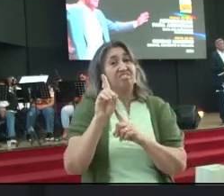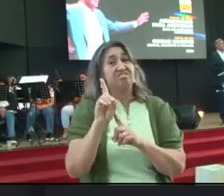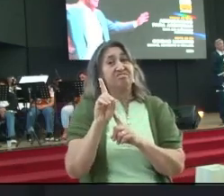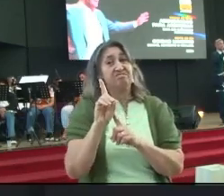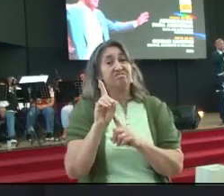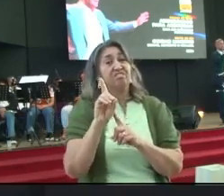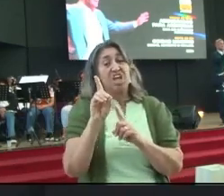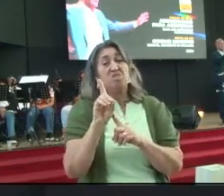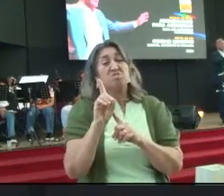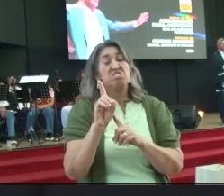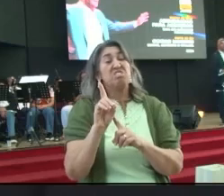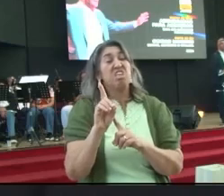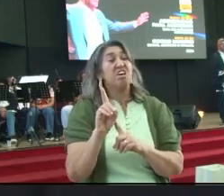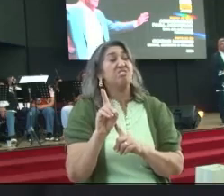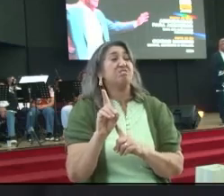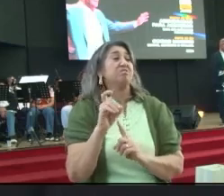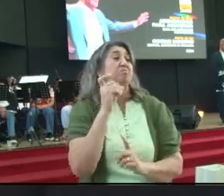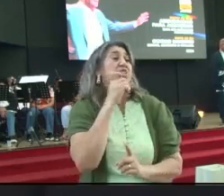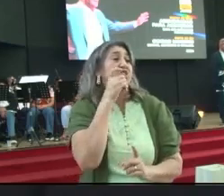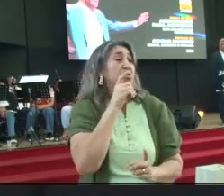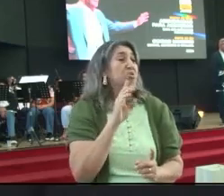Mamon é um Deus pagão.